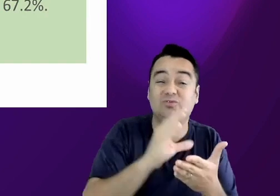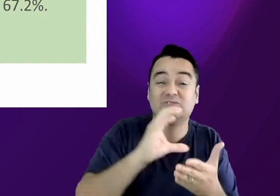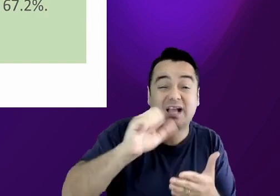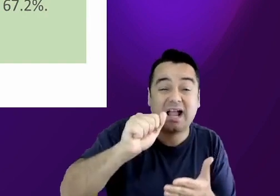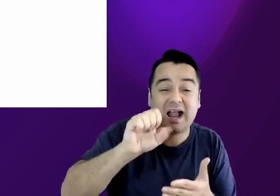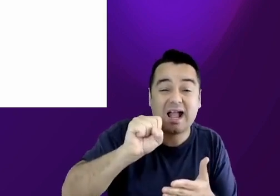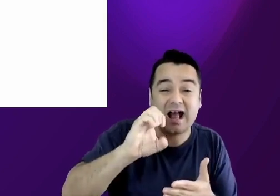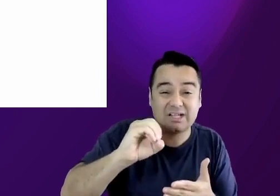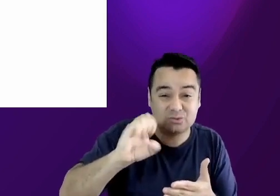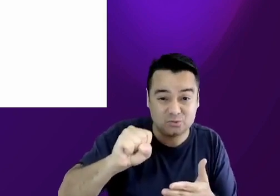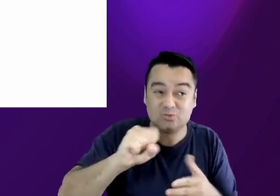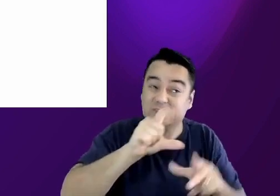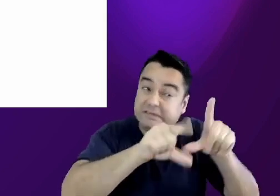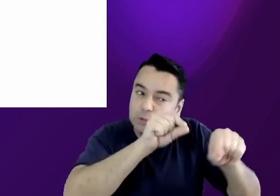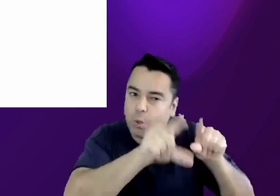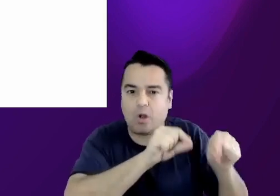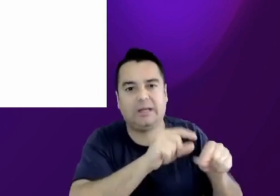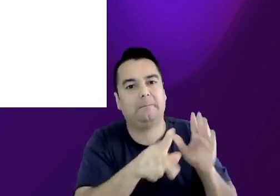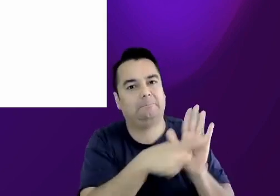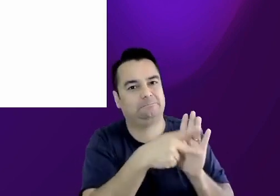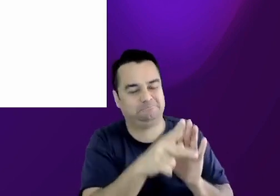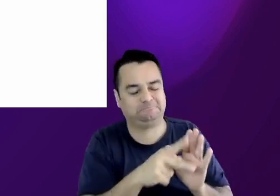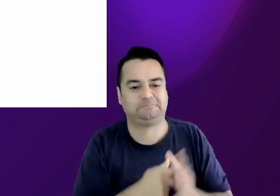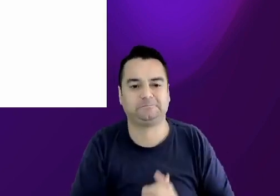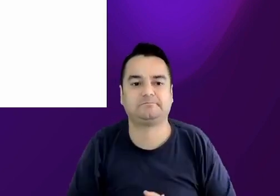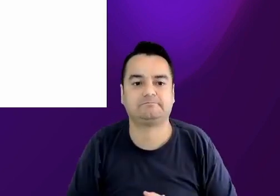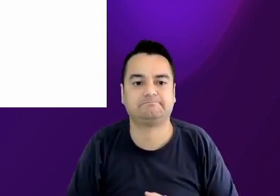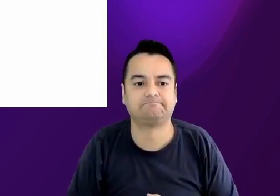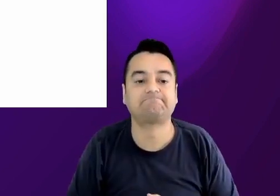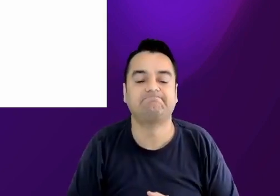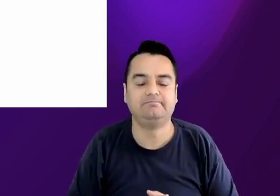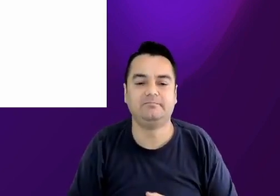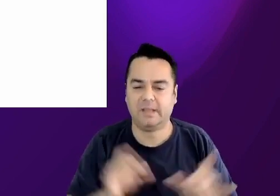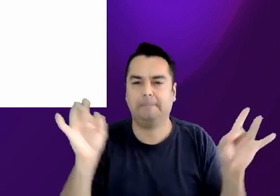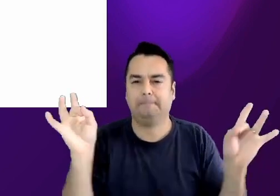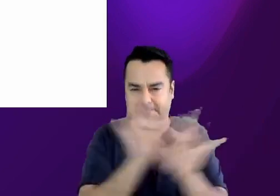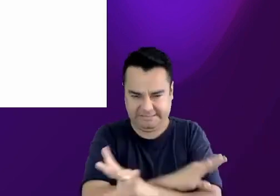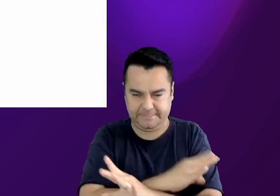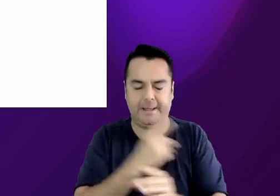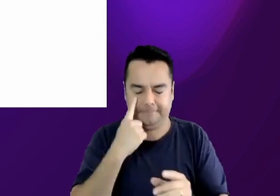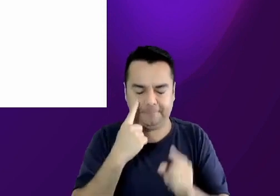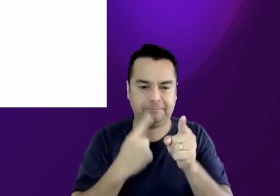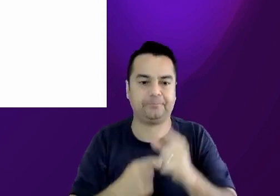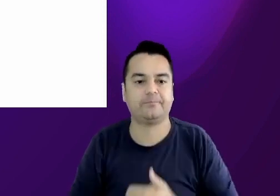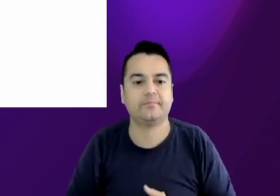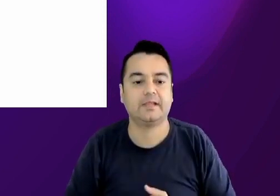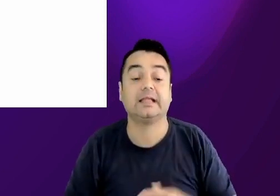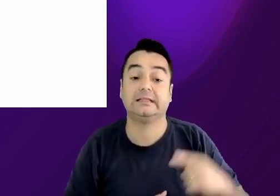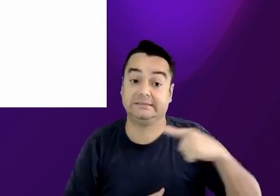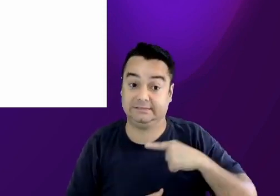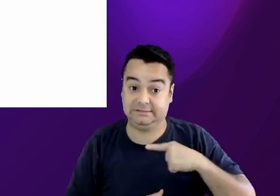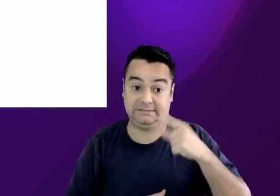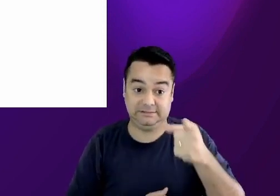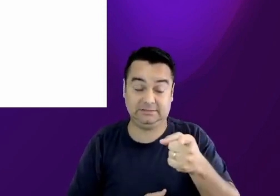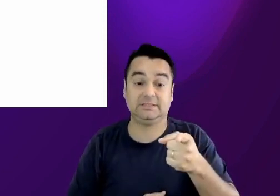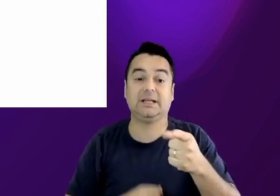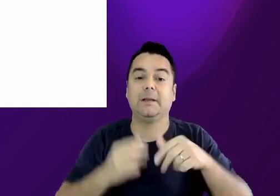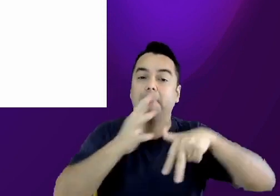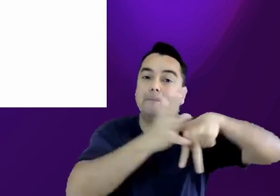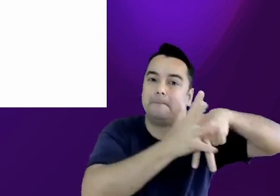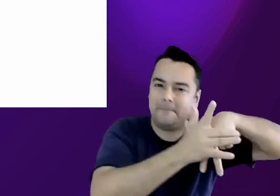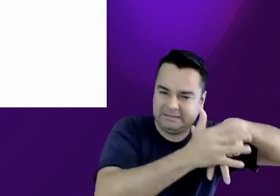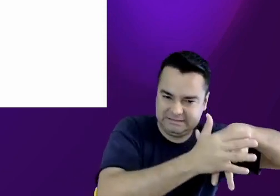bem selecionados. Bom, para terminar, né, a gente tem, então, para esses pacientes de